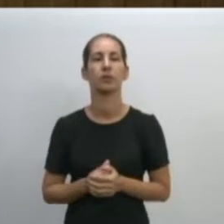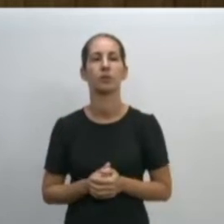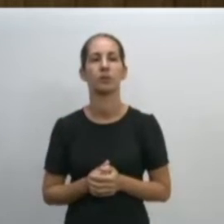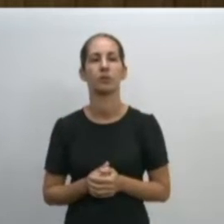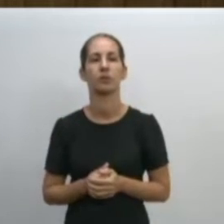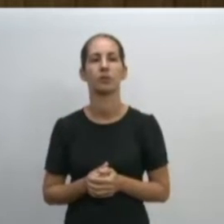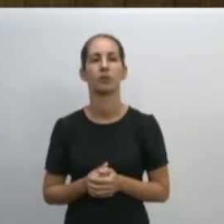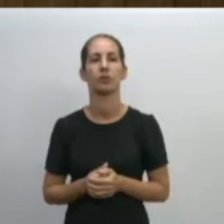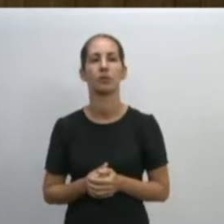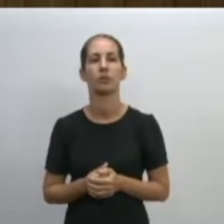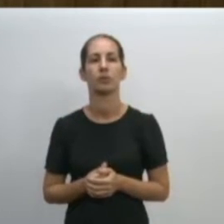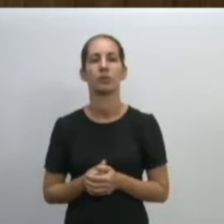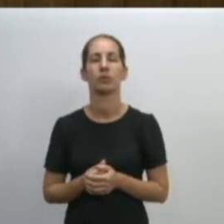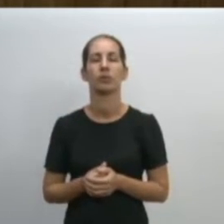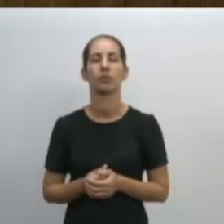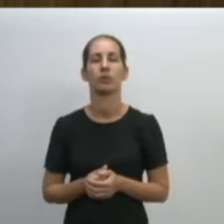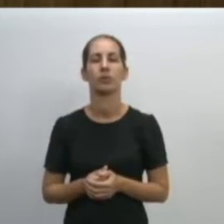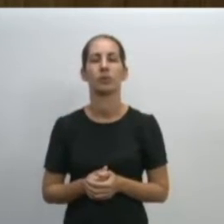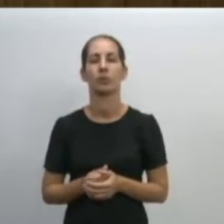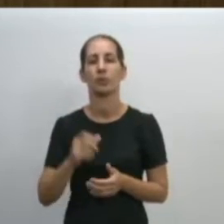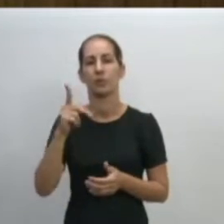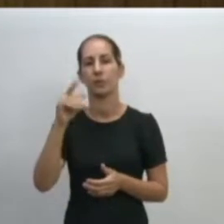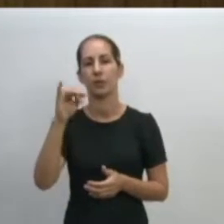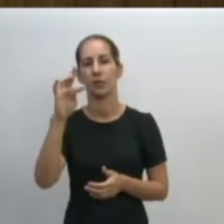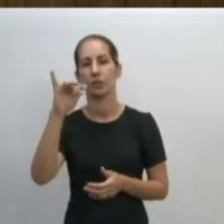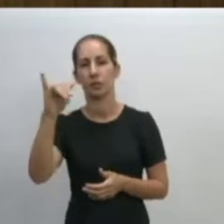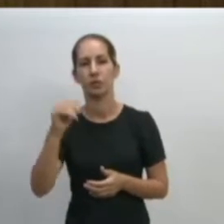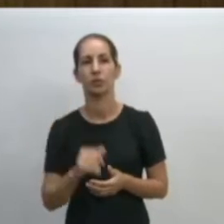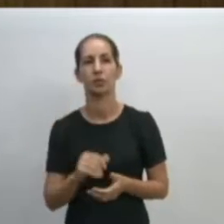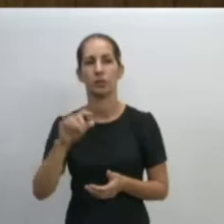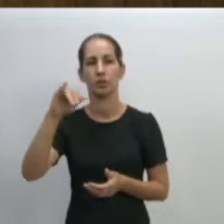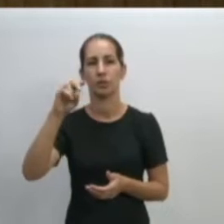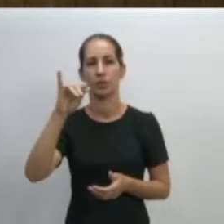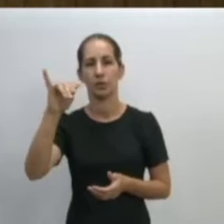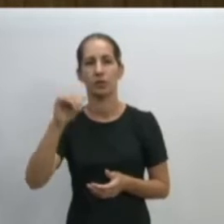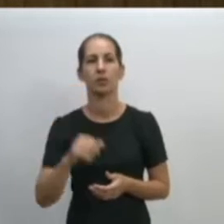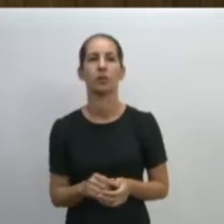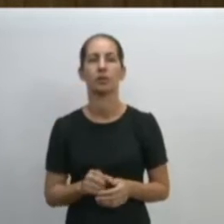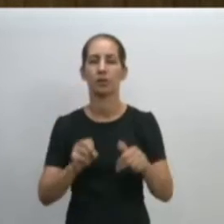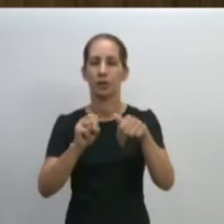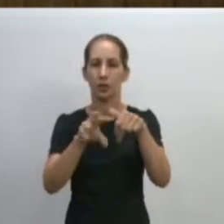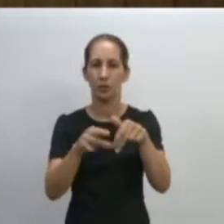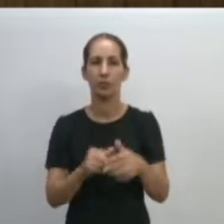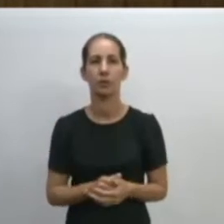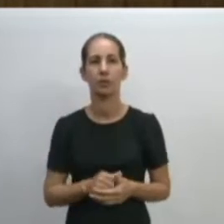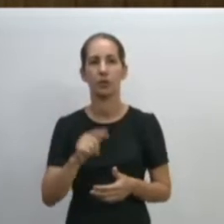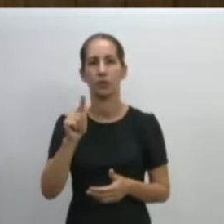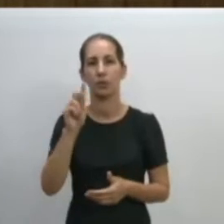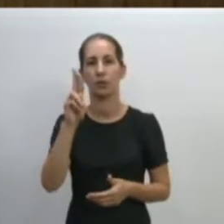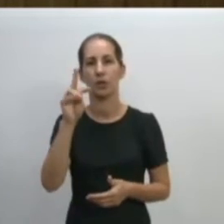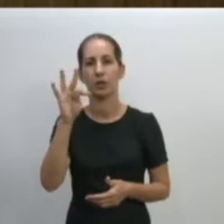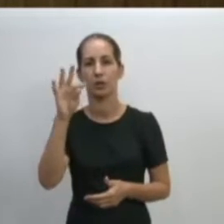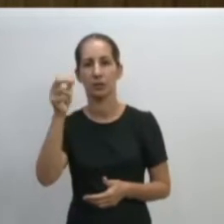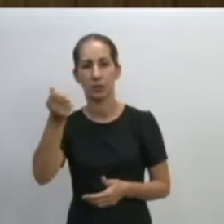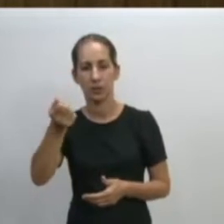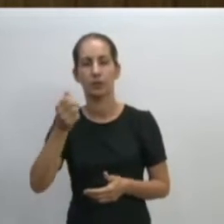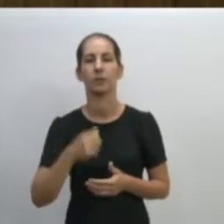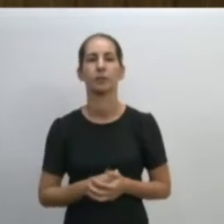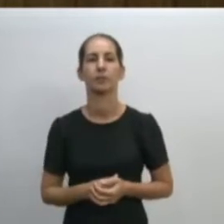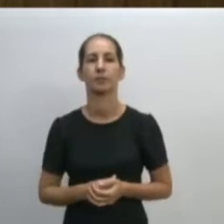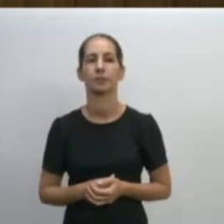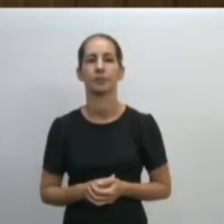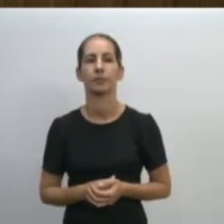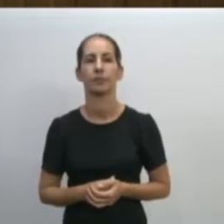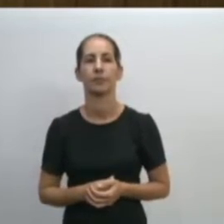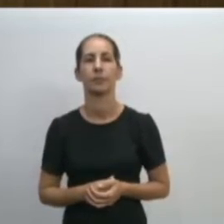essas contribuições do Conjunto Pirangi, Conjunto Jiqui, no bairro Neópolis, na Guarita, que